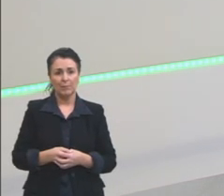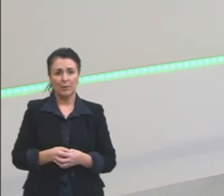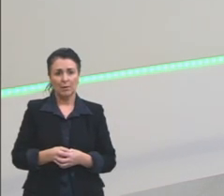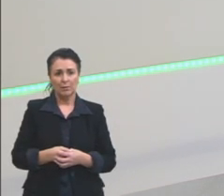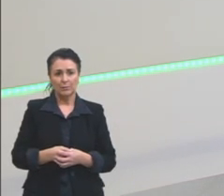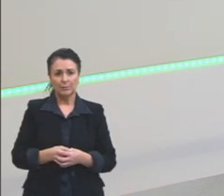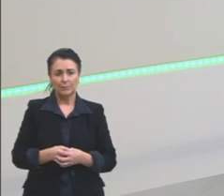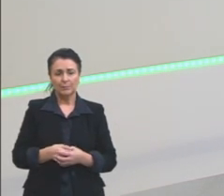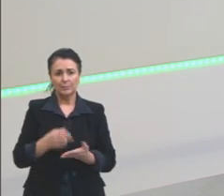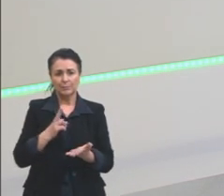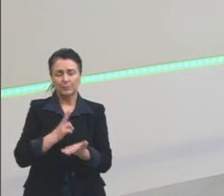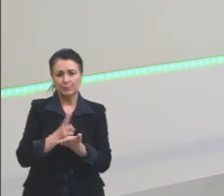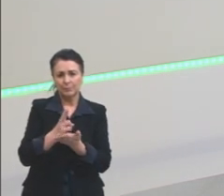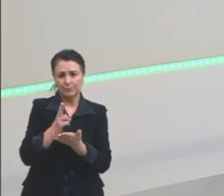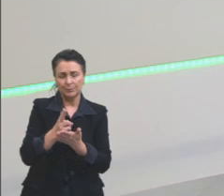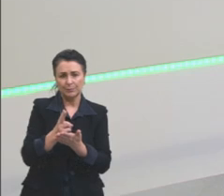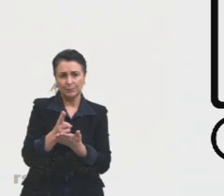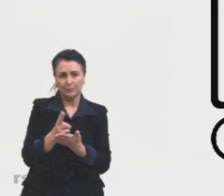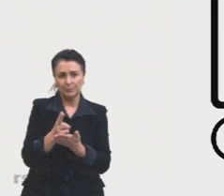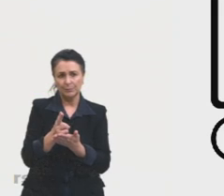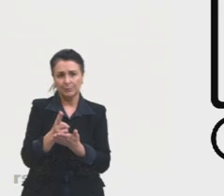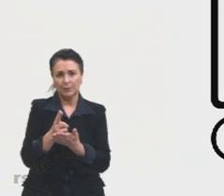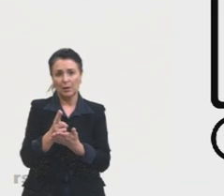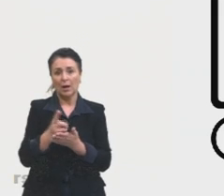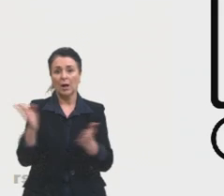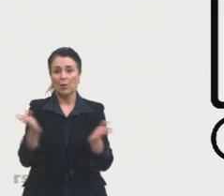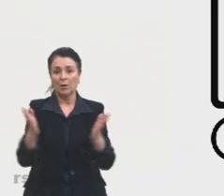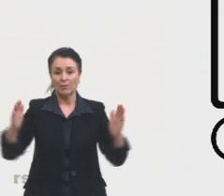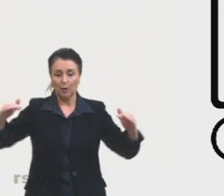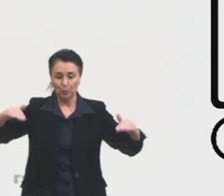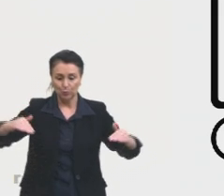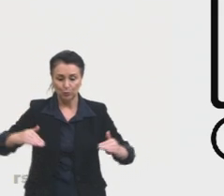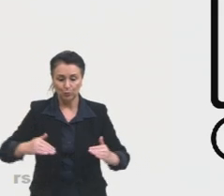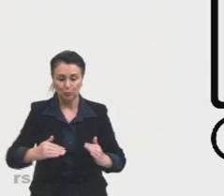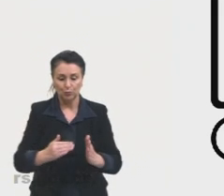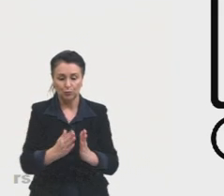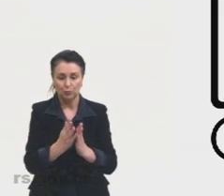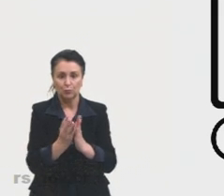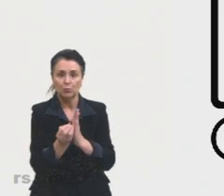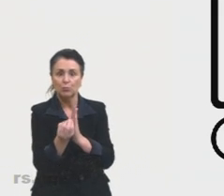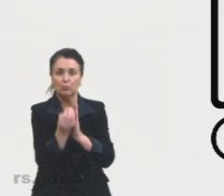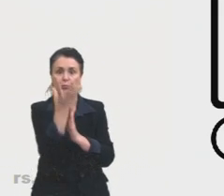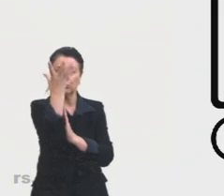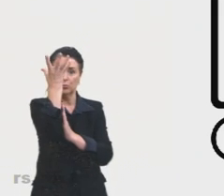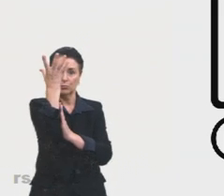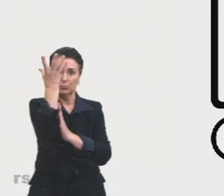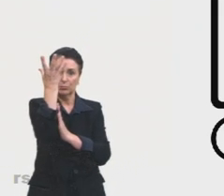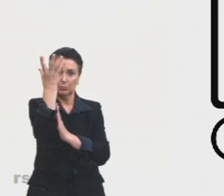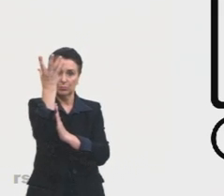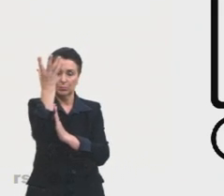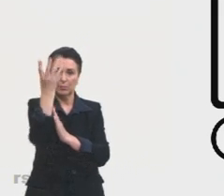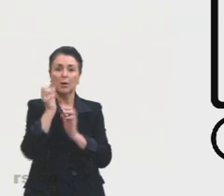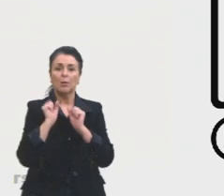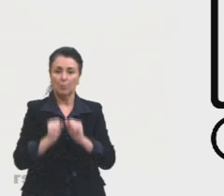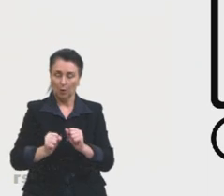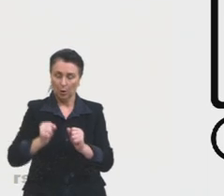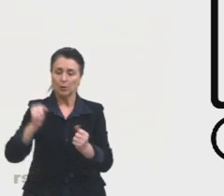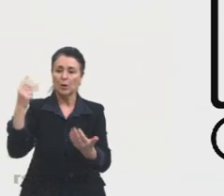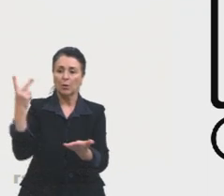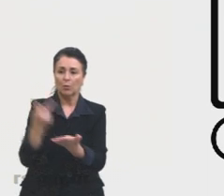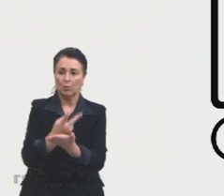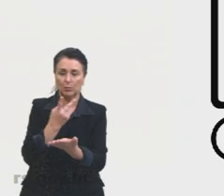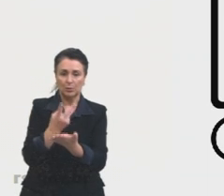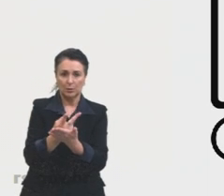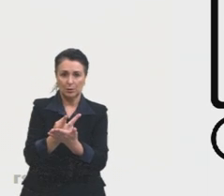vamos dar continuidade Olha lá formação de vulcão também é uma coisa muito que pode a bom então